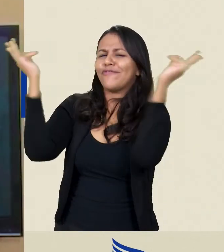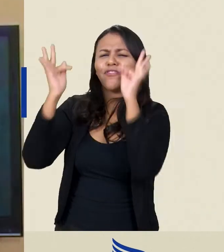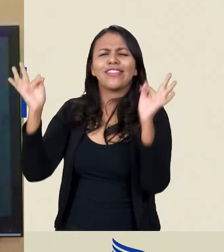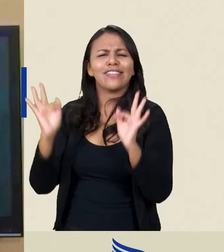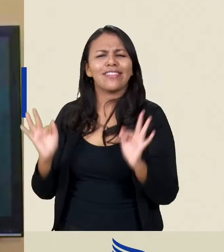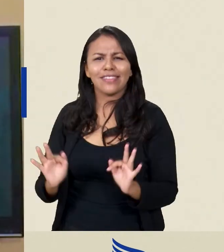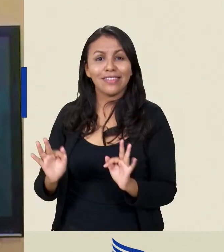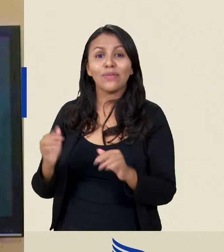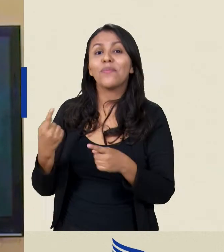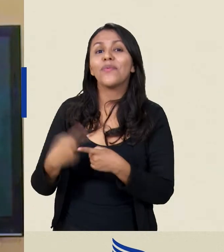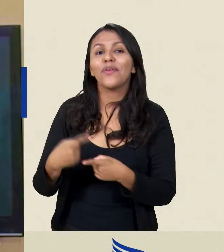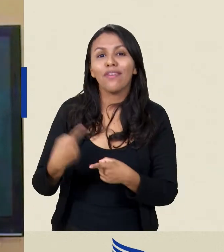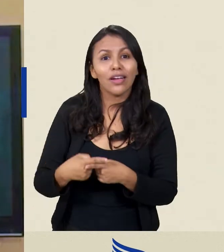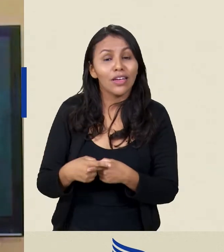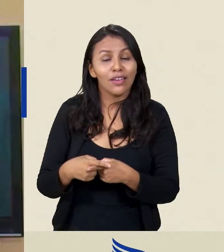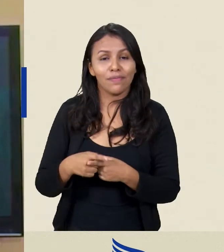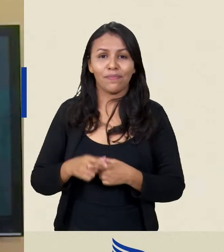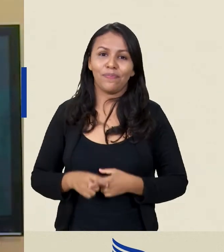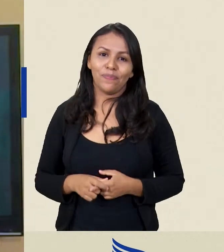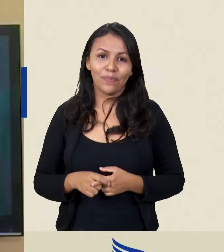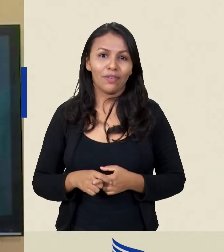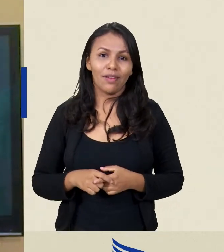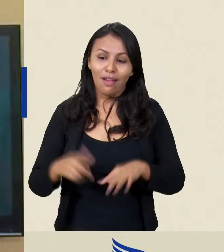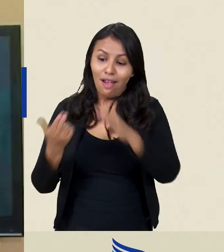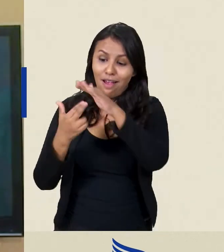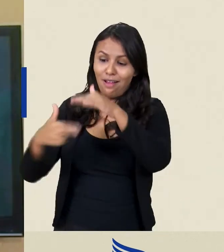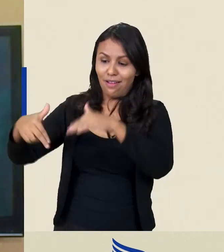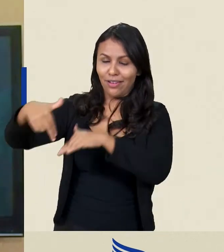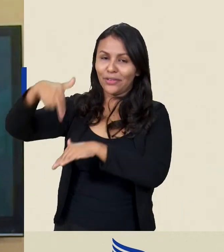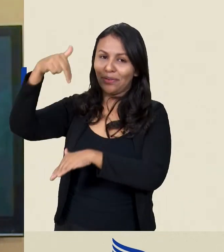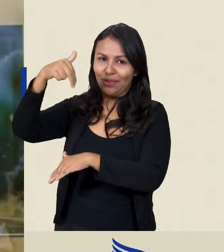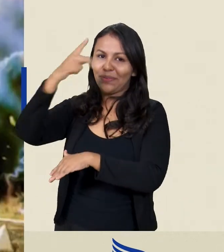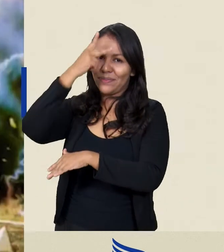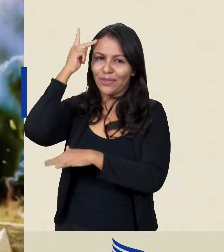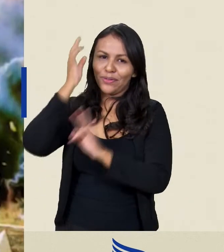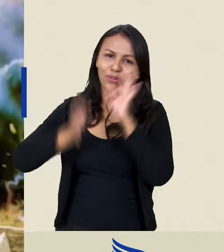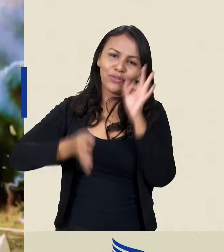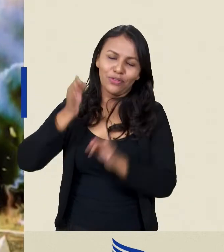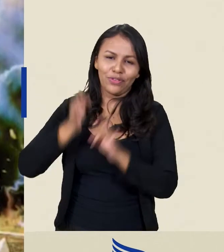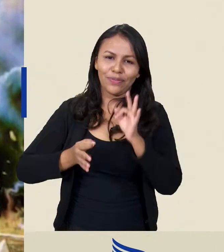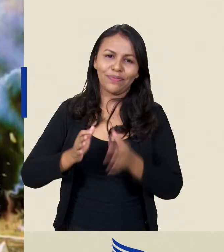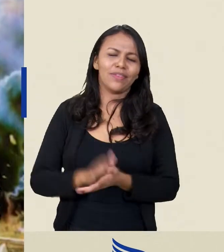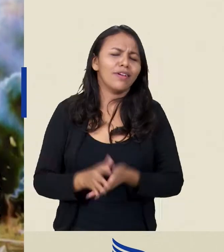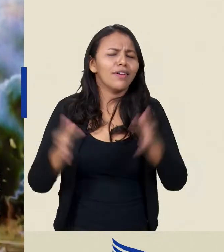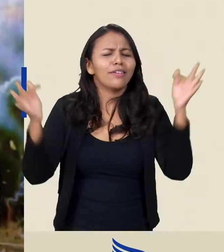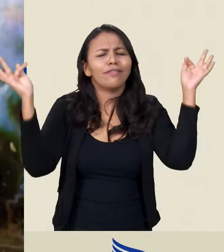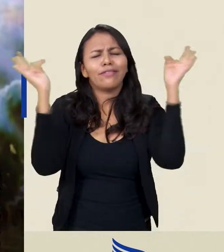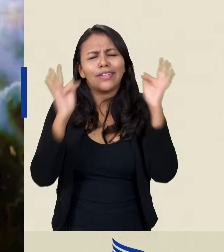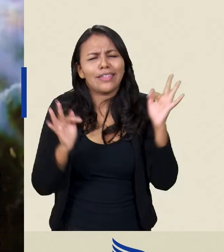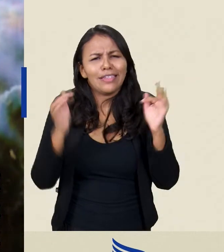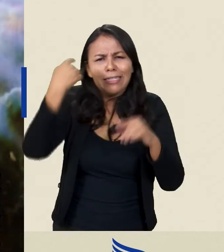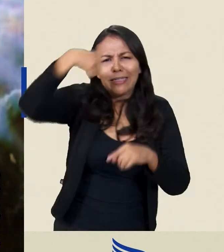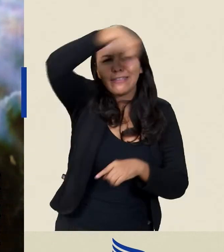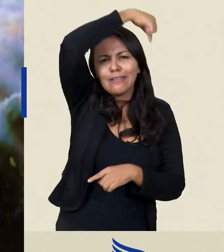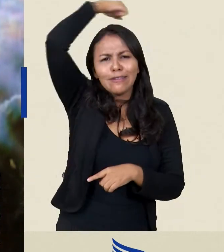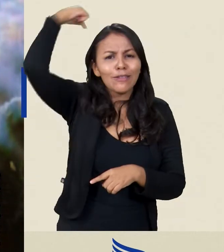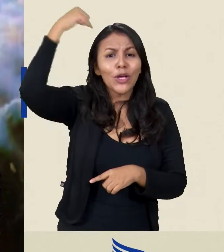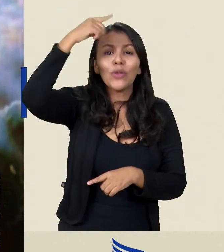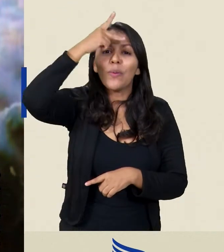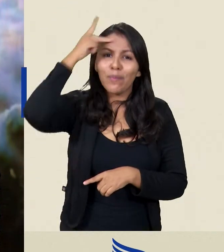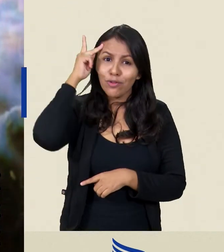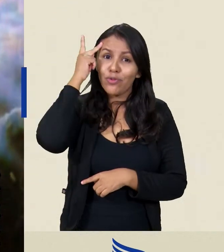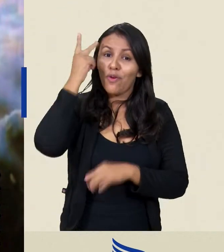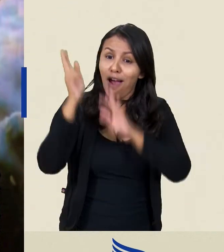pois trata-se unicamente da ressurreição dos justos. Bem-aventurado e santo aquele que tem parte na